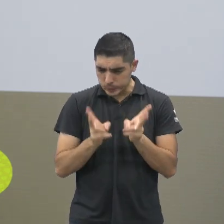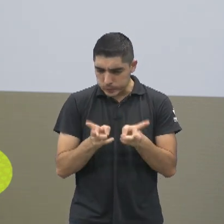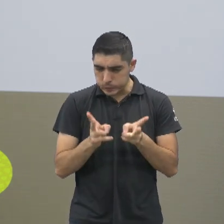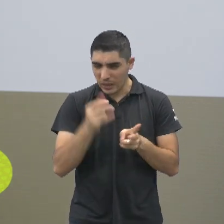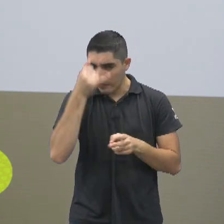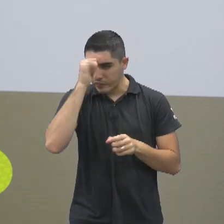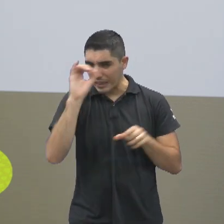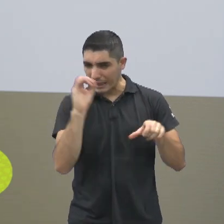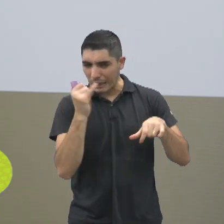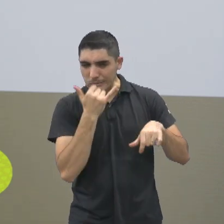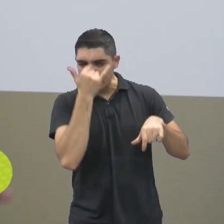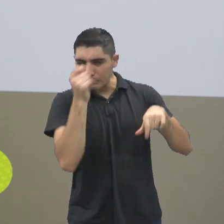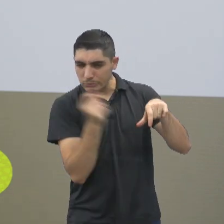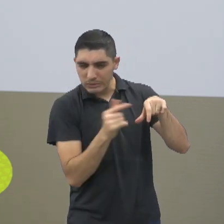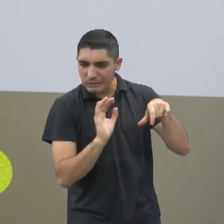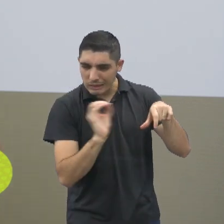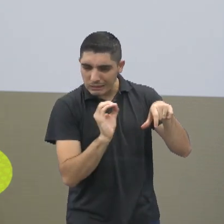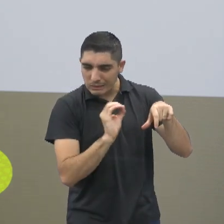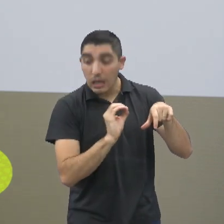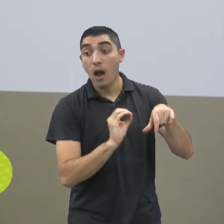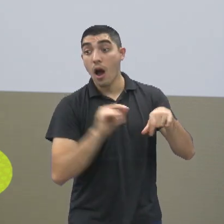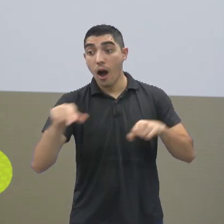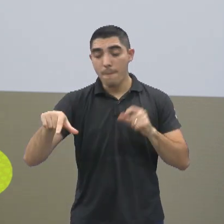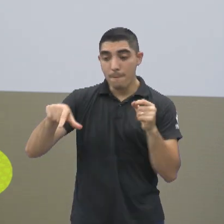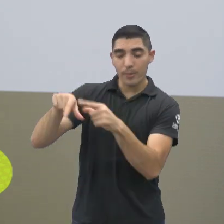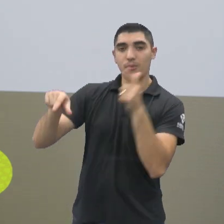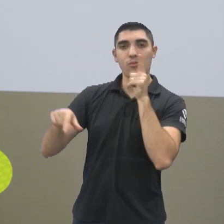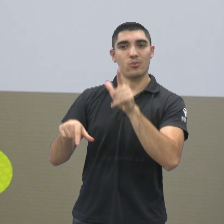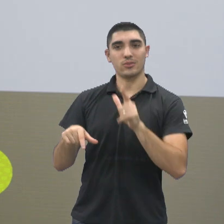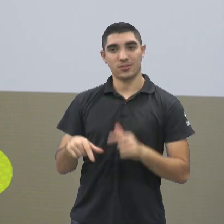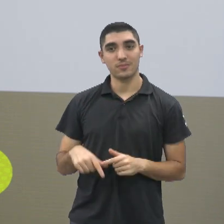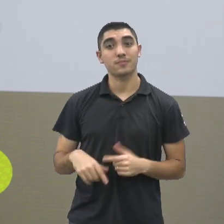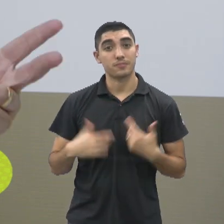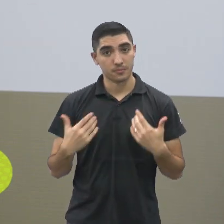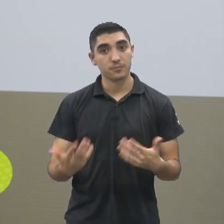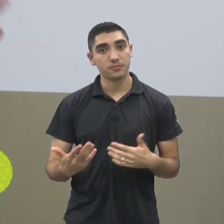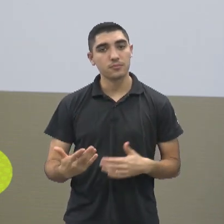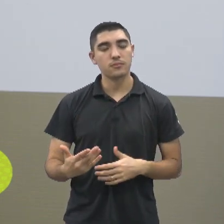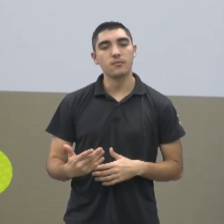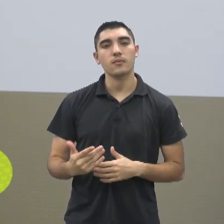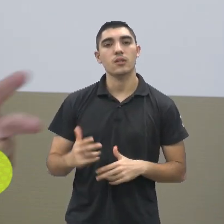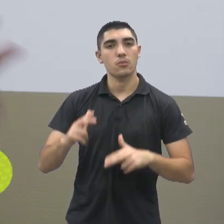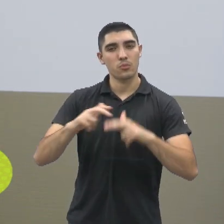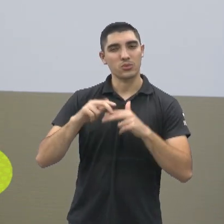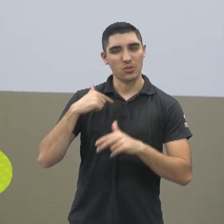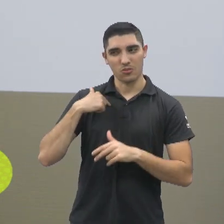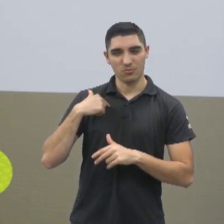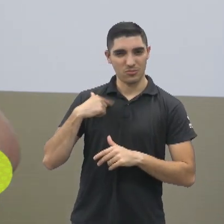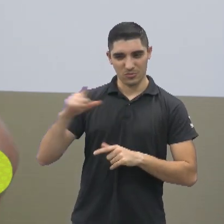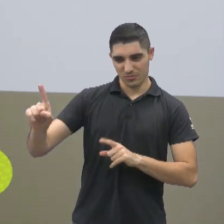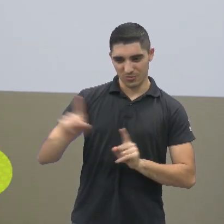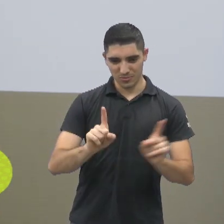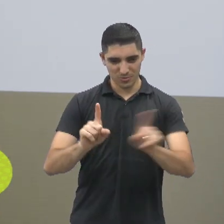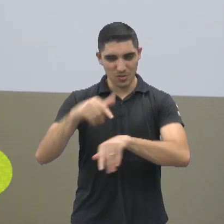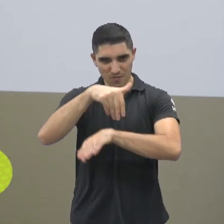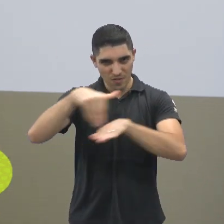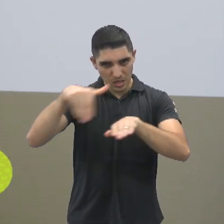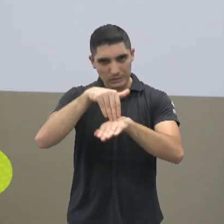isso que aconteceu. Nós fizemos a linha de 5, o Barretos não entrava de jeito nenhum. Os volantes ali que eu coloquei os atacantes dando a vida ali no meio